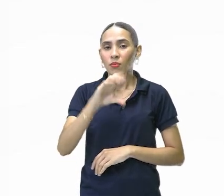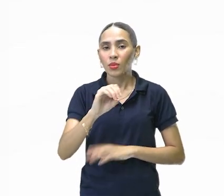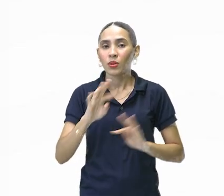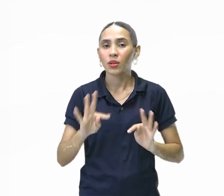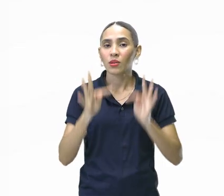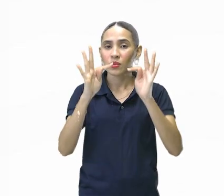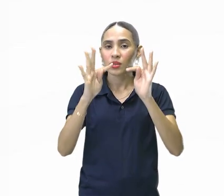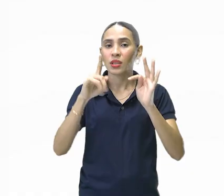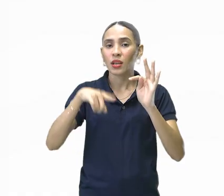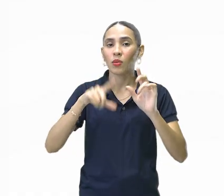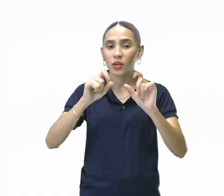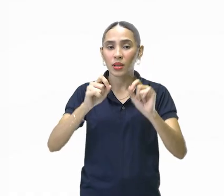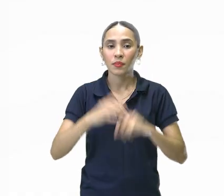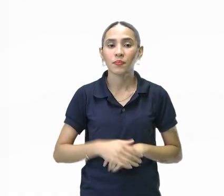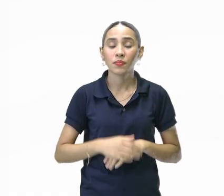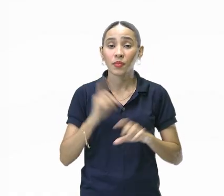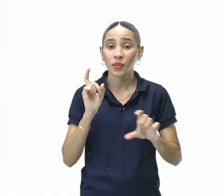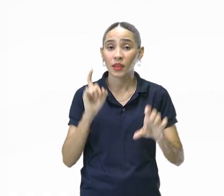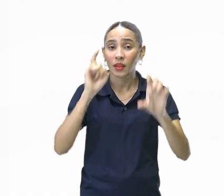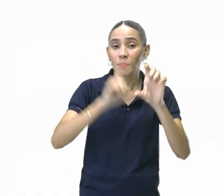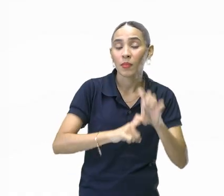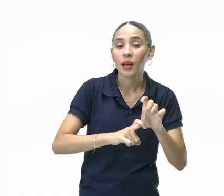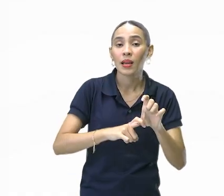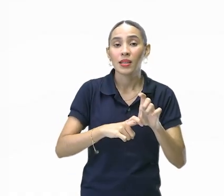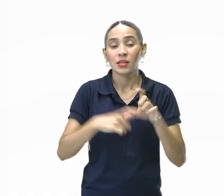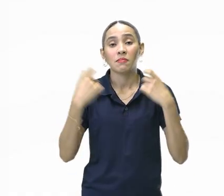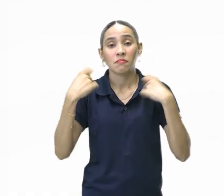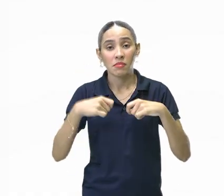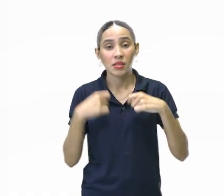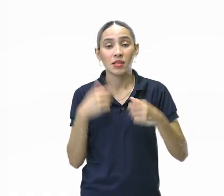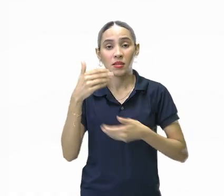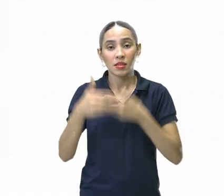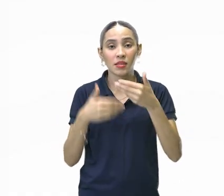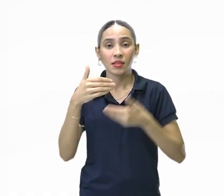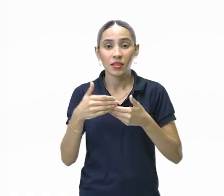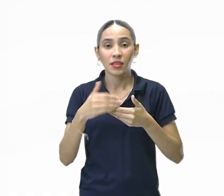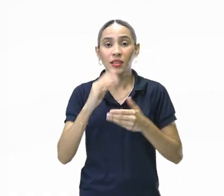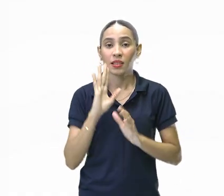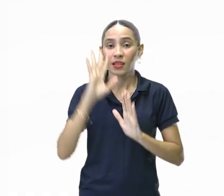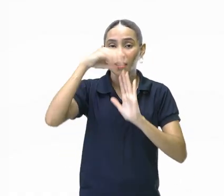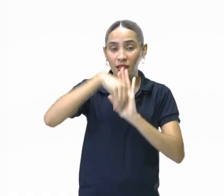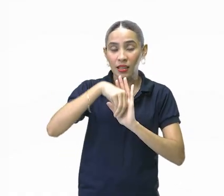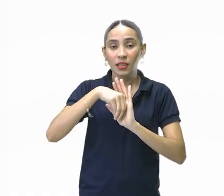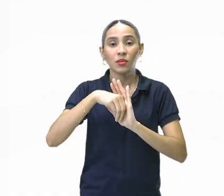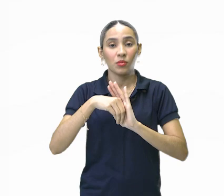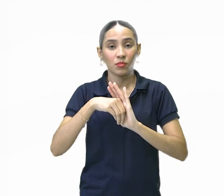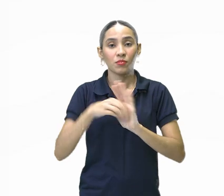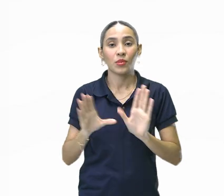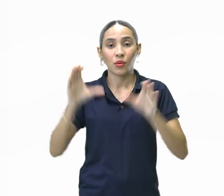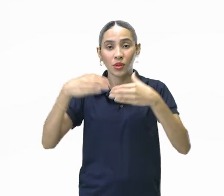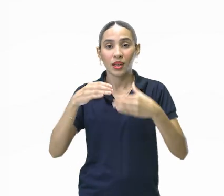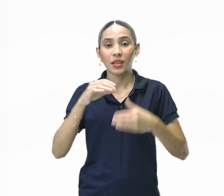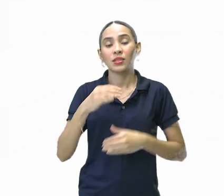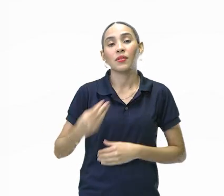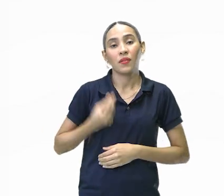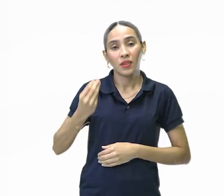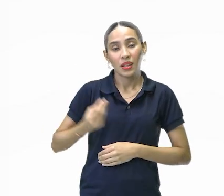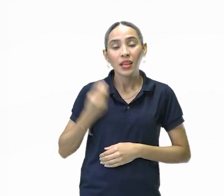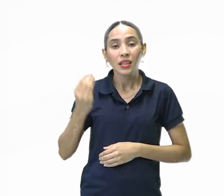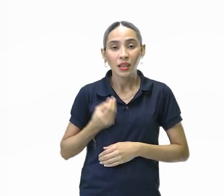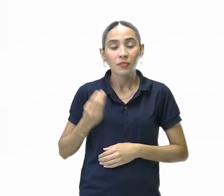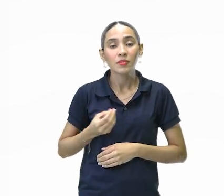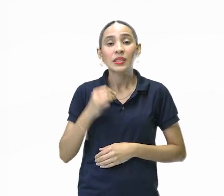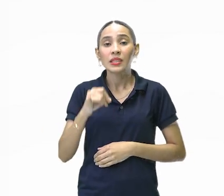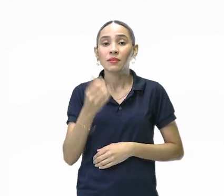é que ela depende da capacidade biológica intrínseca dos seres vivos, mesmo sem entender